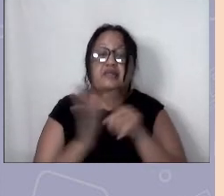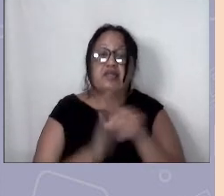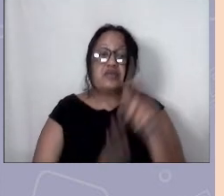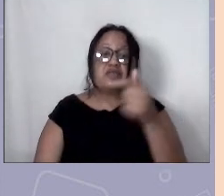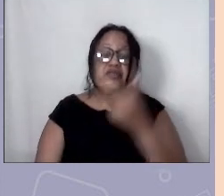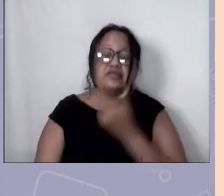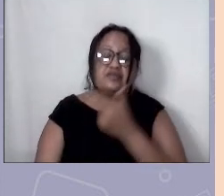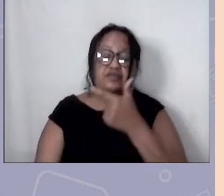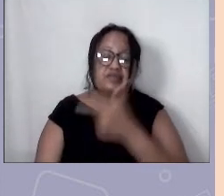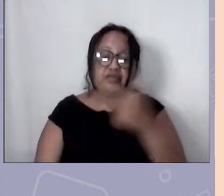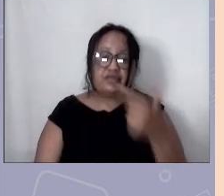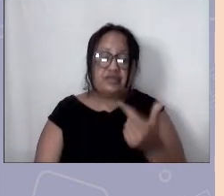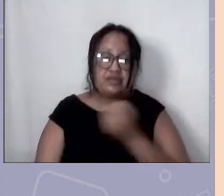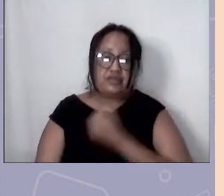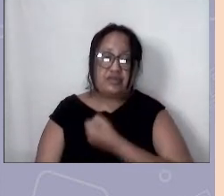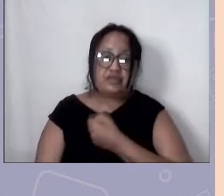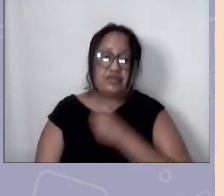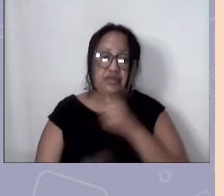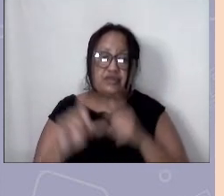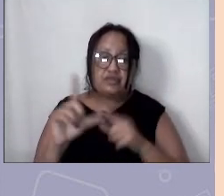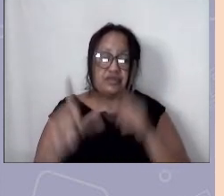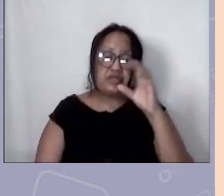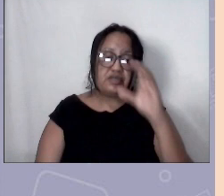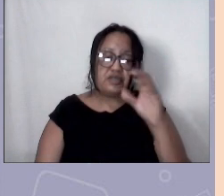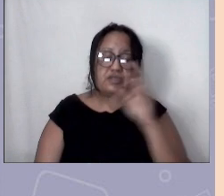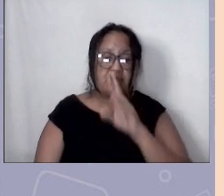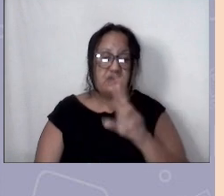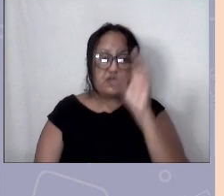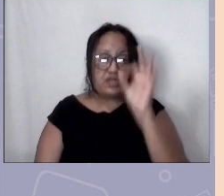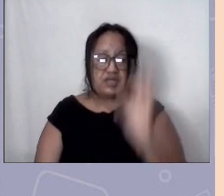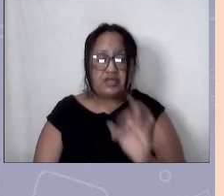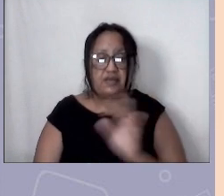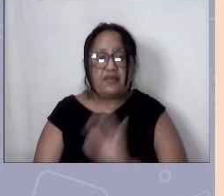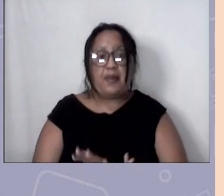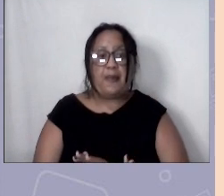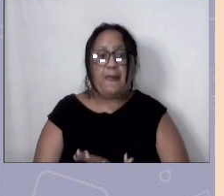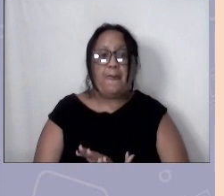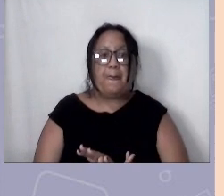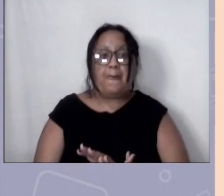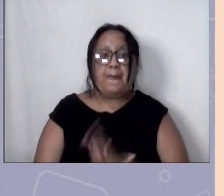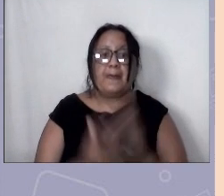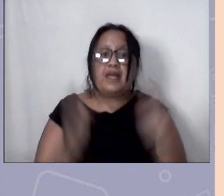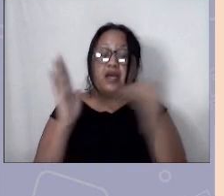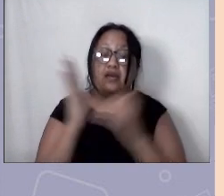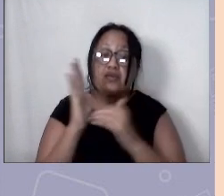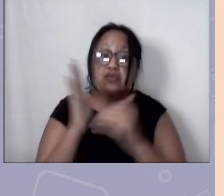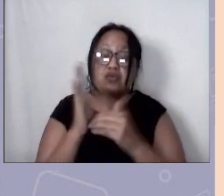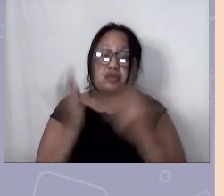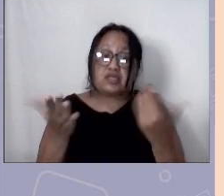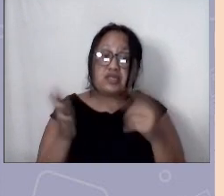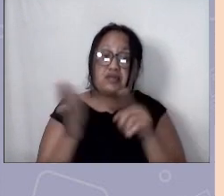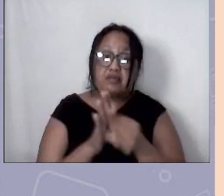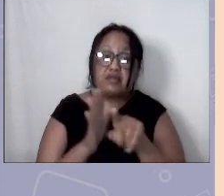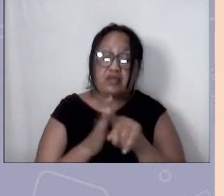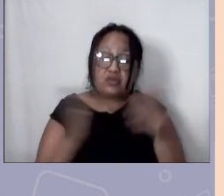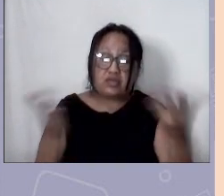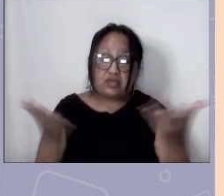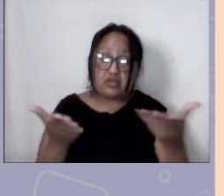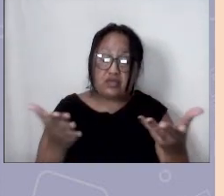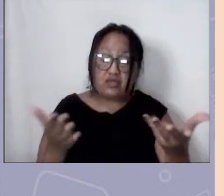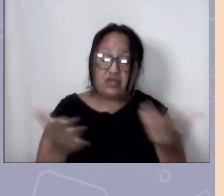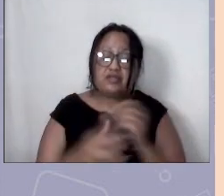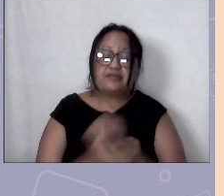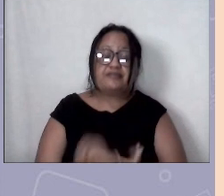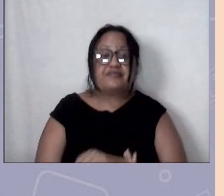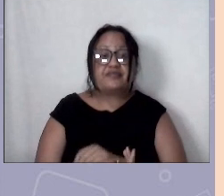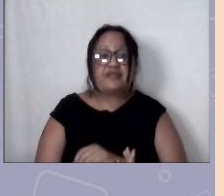correta letra C resposta letra C e vamos lá a nossa última questão de biologia desse simulado que a questão 23